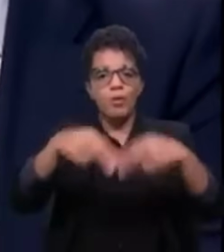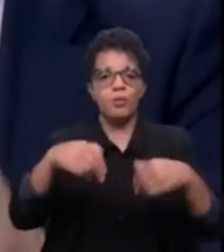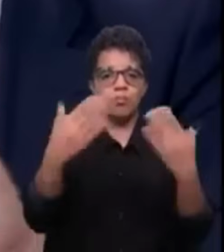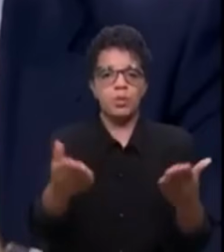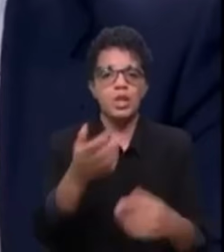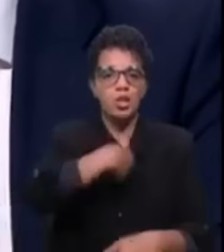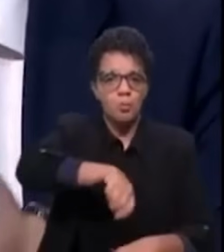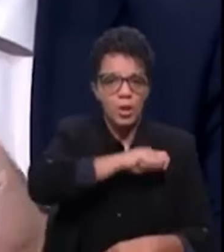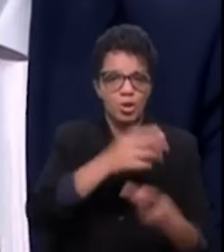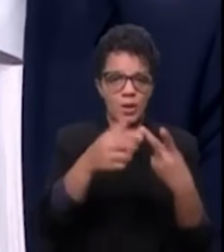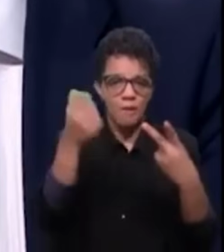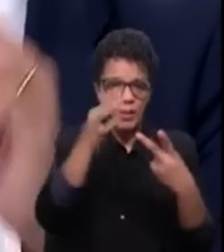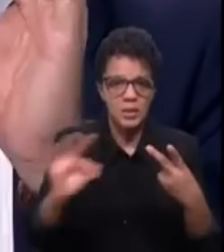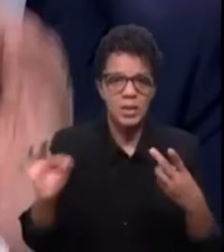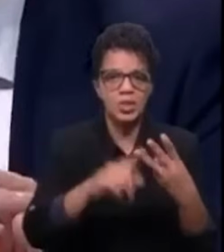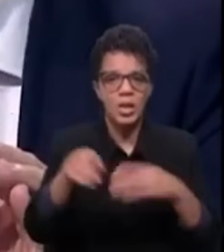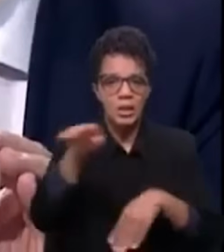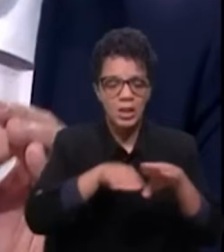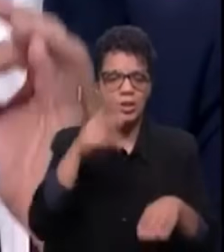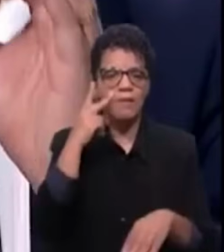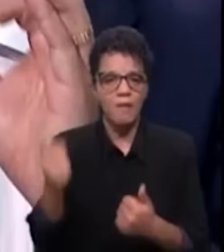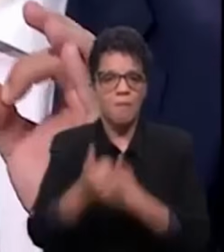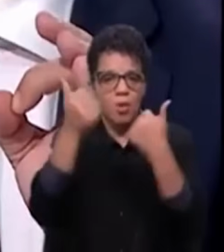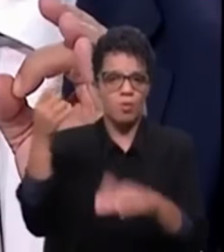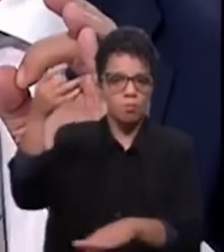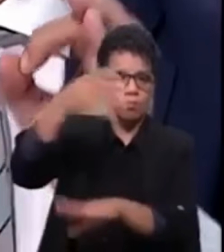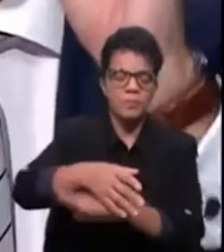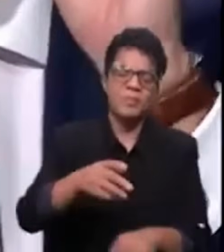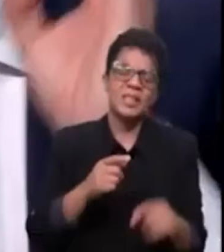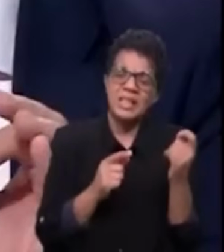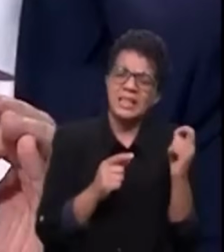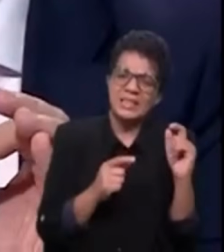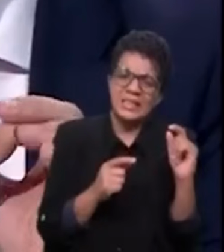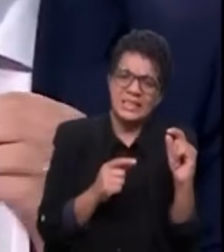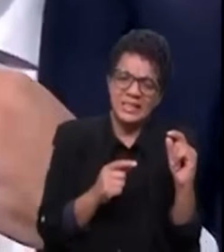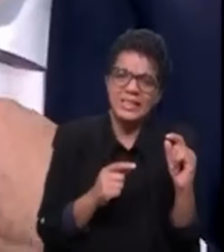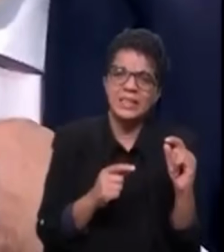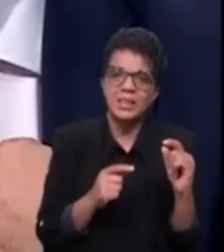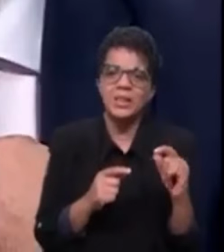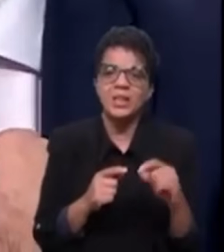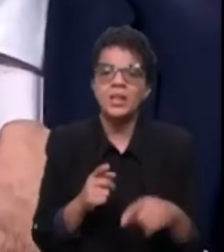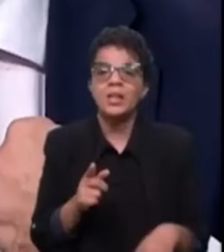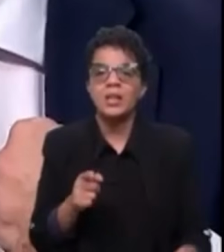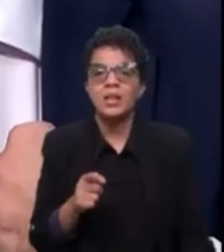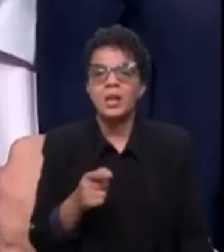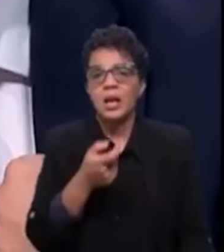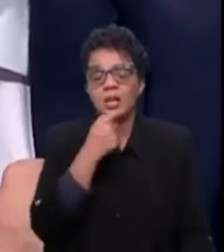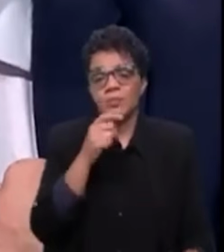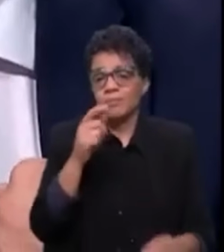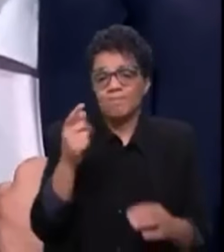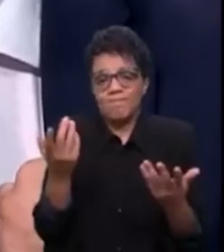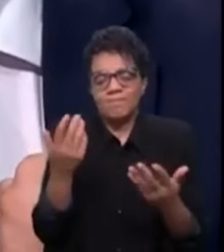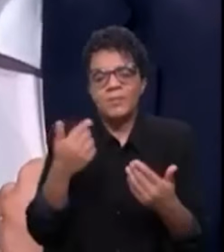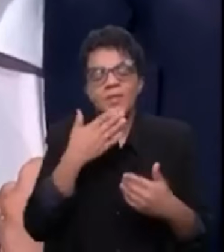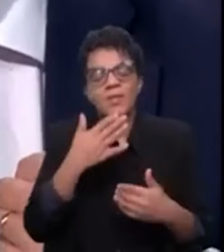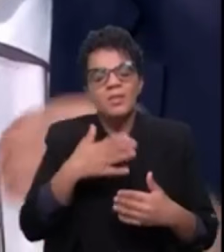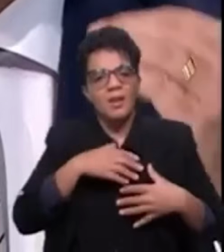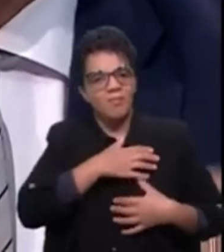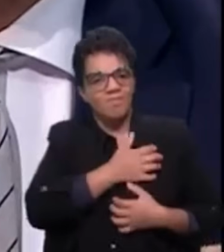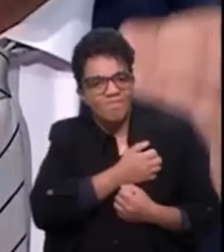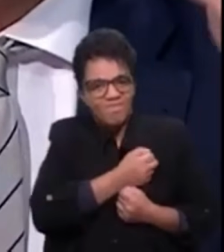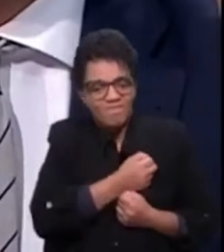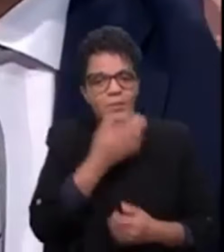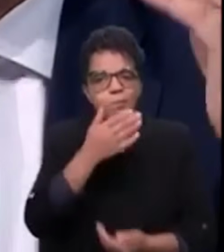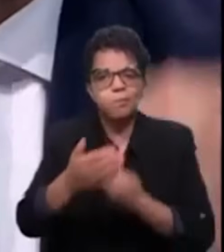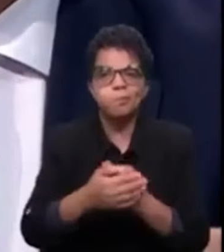ver espanhis Fran italianos a viver muito melhor deix só terar coms terminar o debate ó luí a mim parte-me o coração ver que